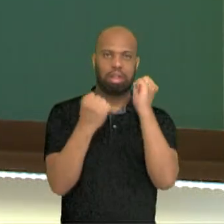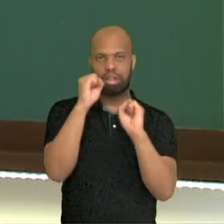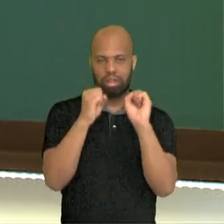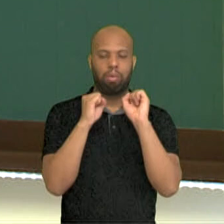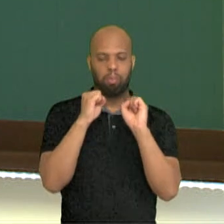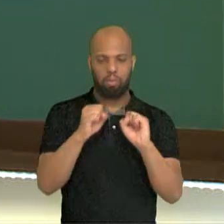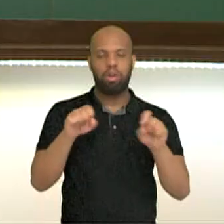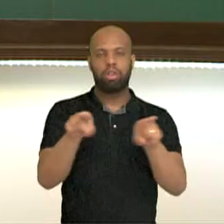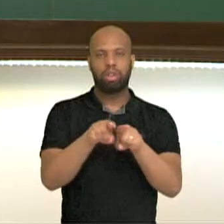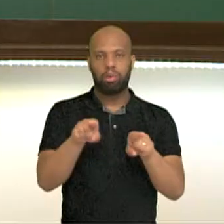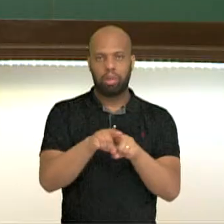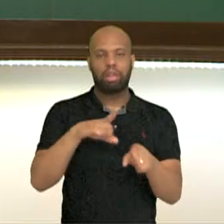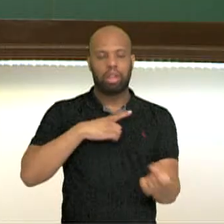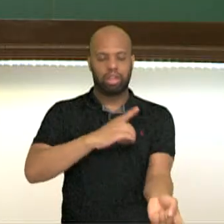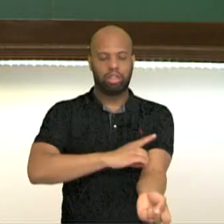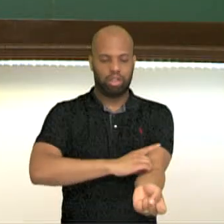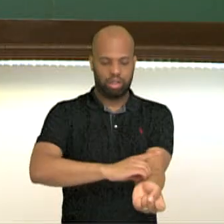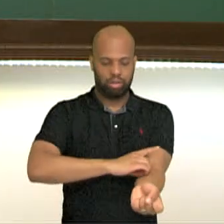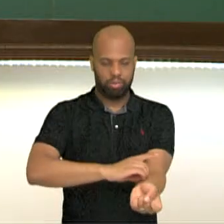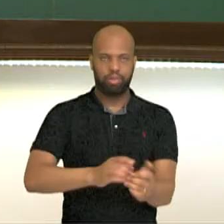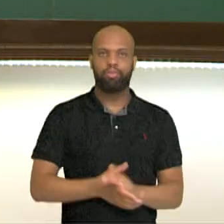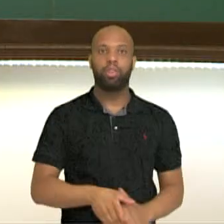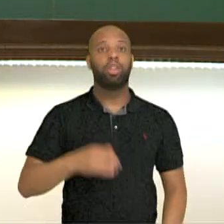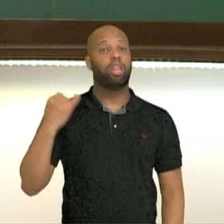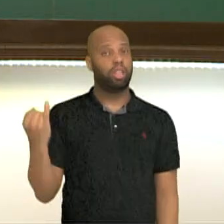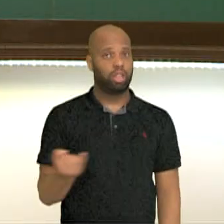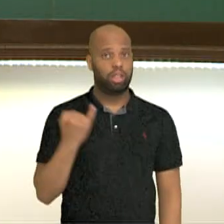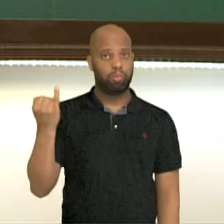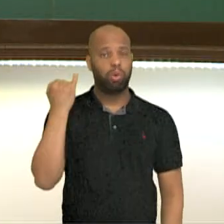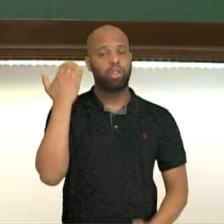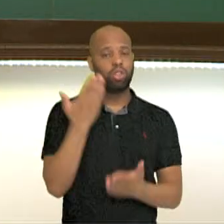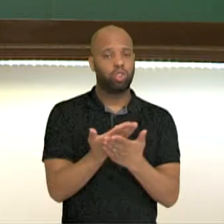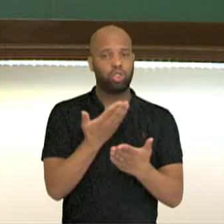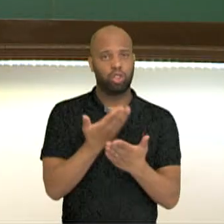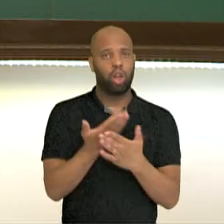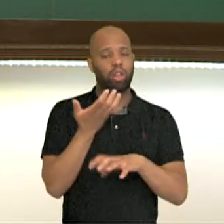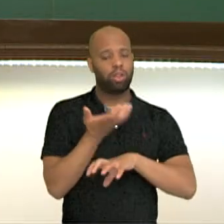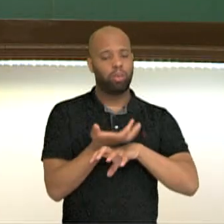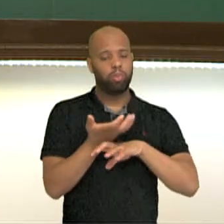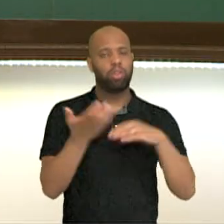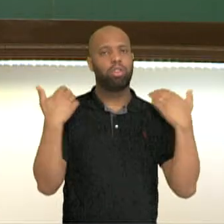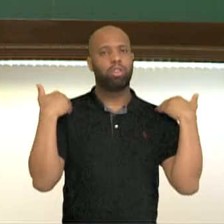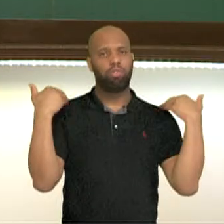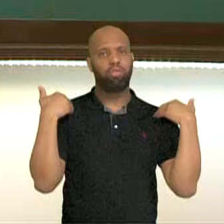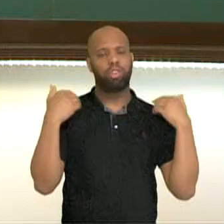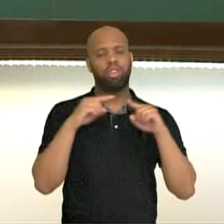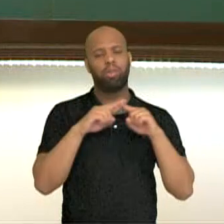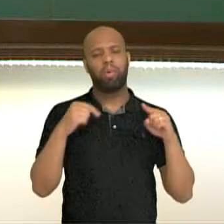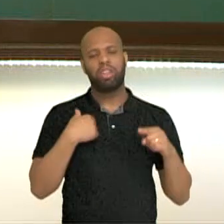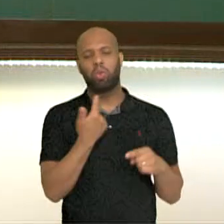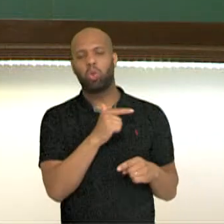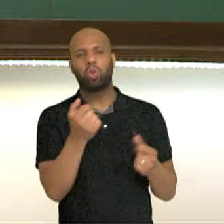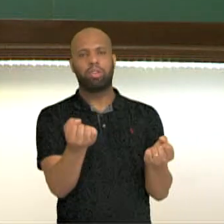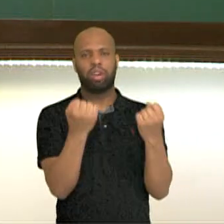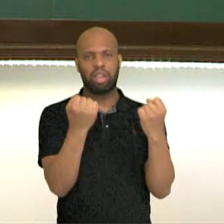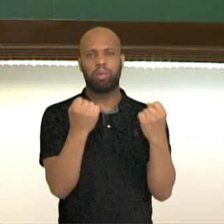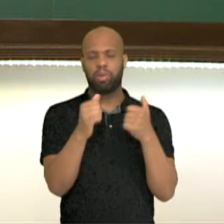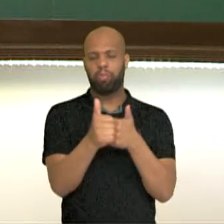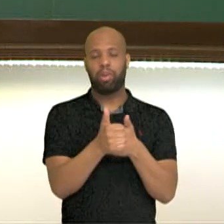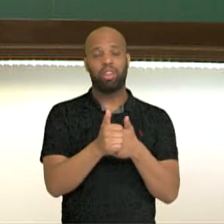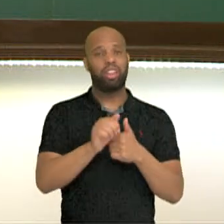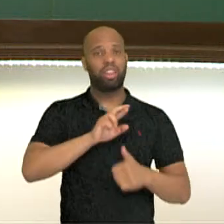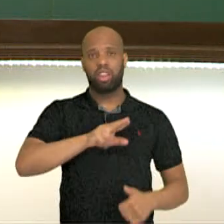Galera, não se esqueçam das aulas de educação física. Ah, professor, mas eu não tenho academia, não tem